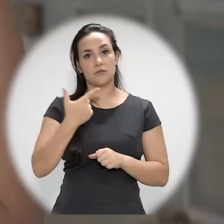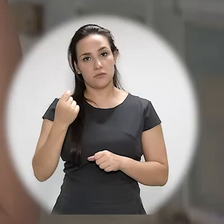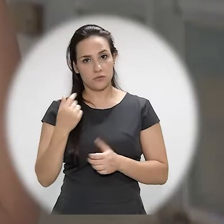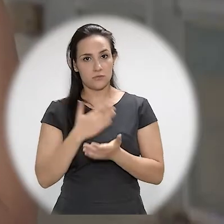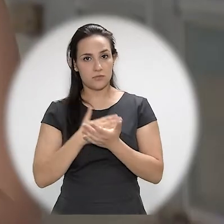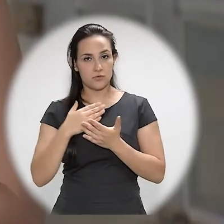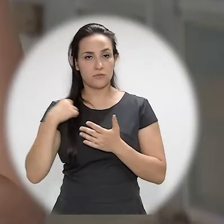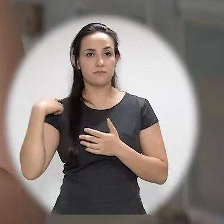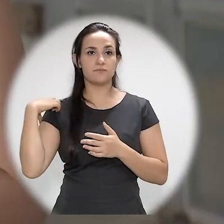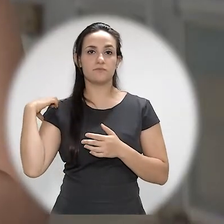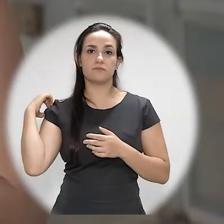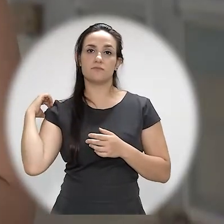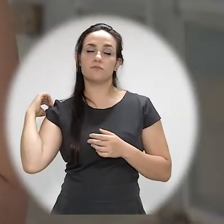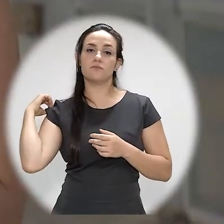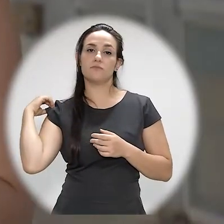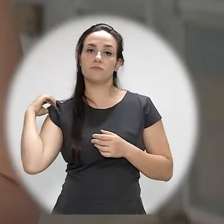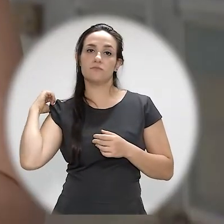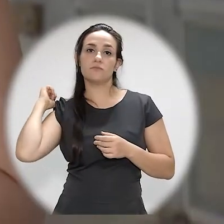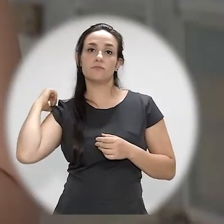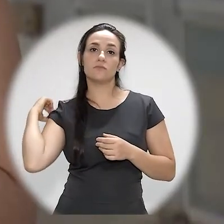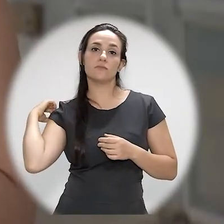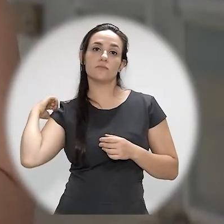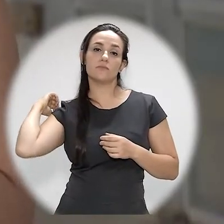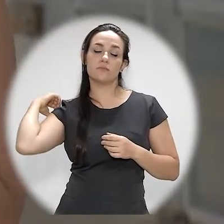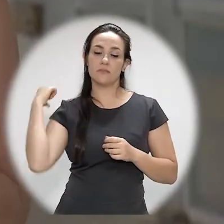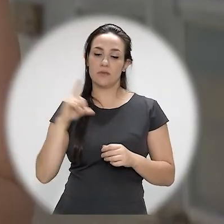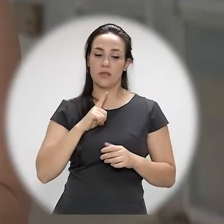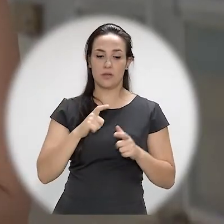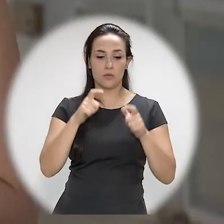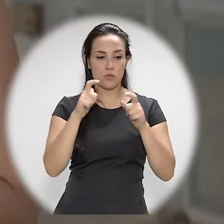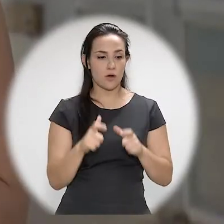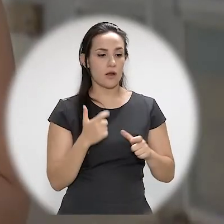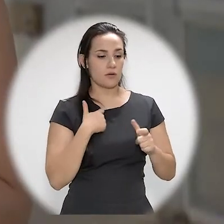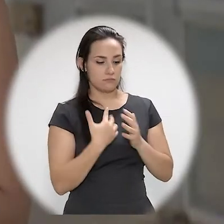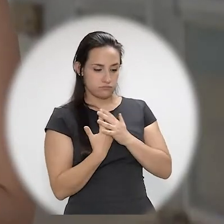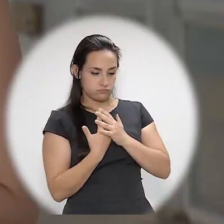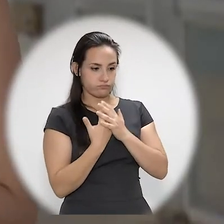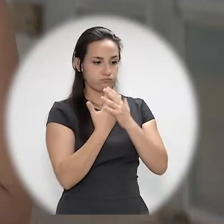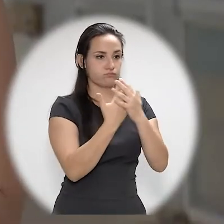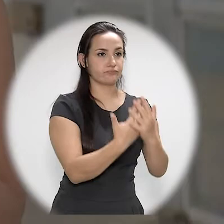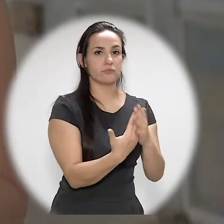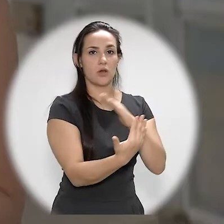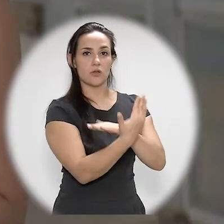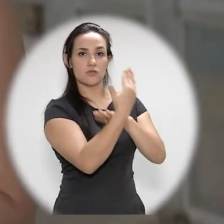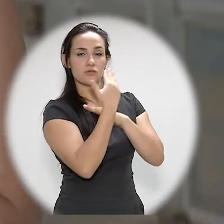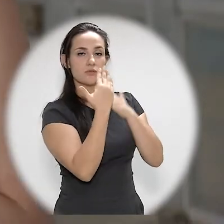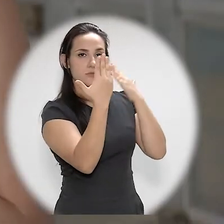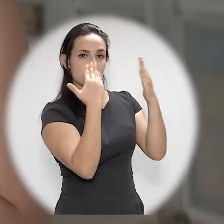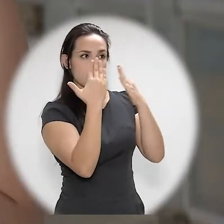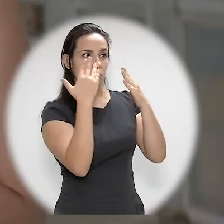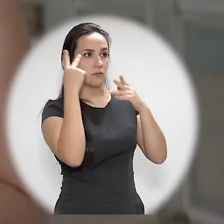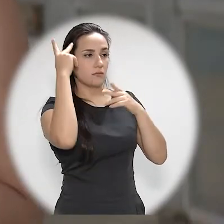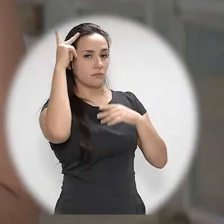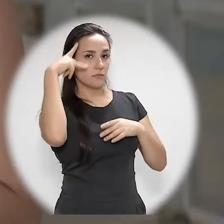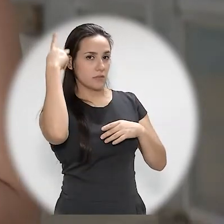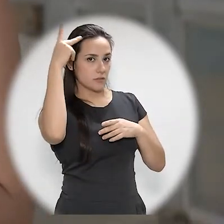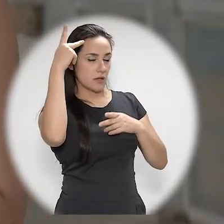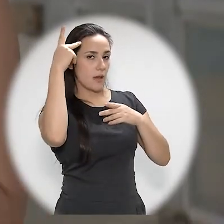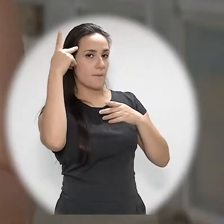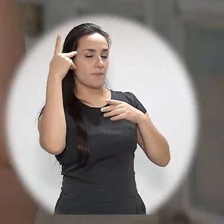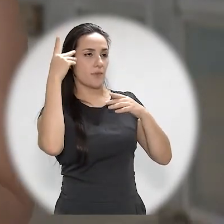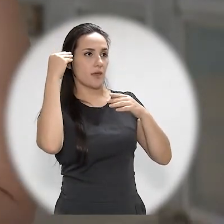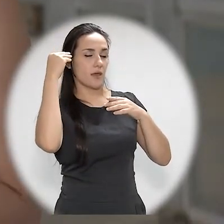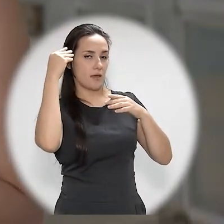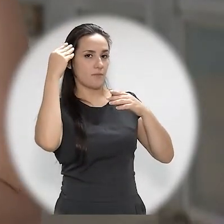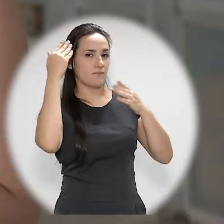ano passado, e ele tem como objetivo oferecer espaços de escuta, acolhimento, suporte psicológico,